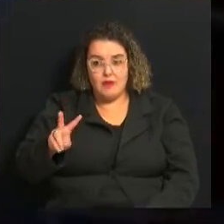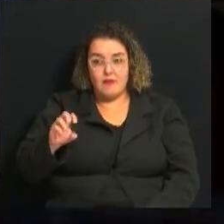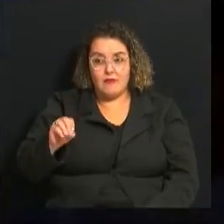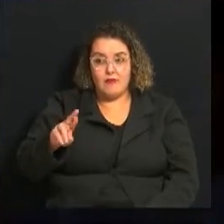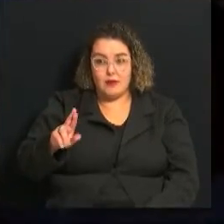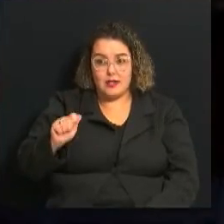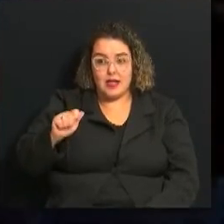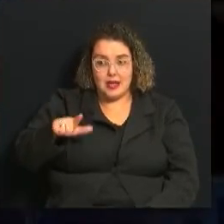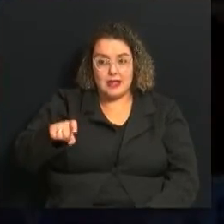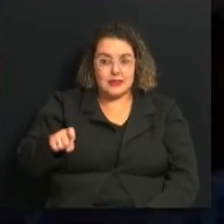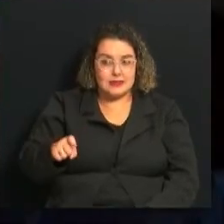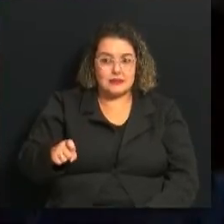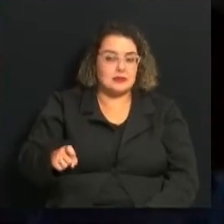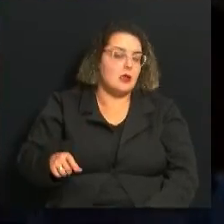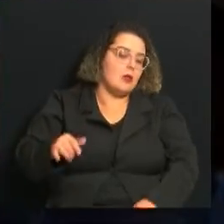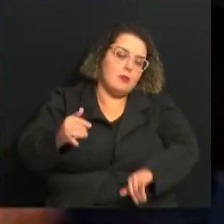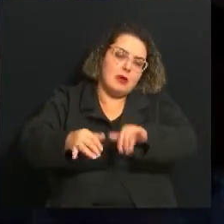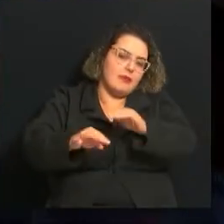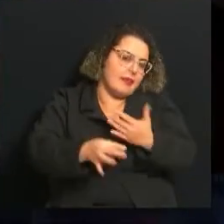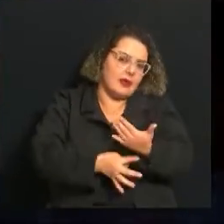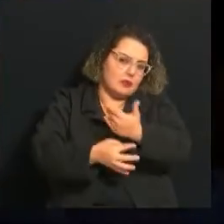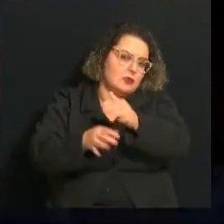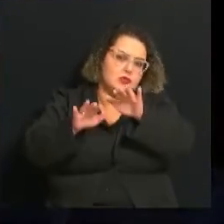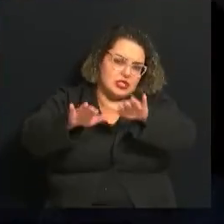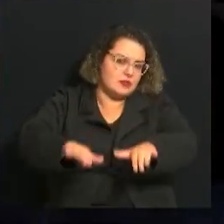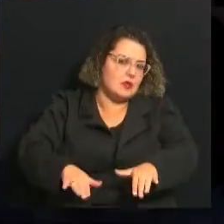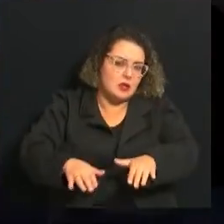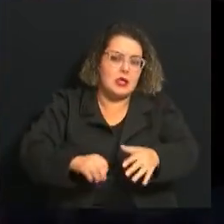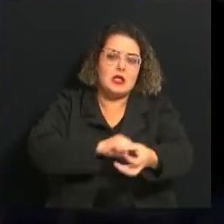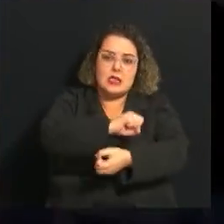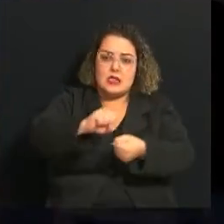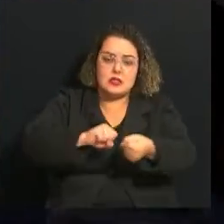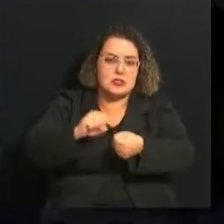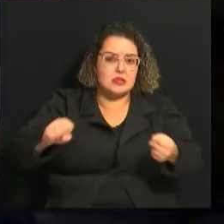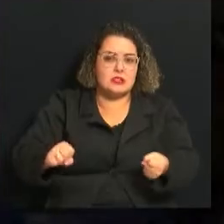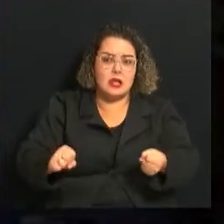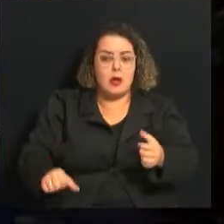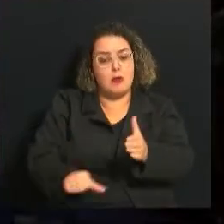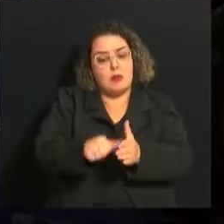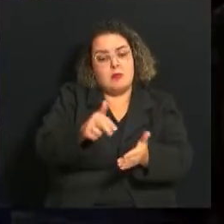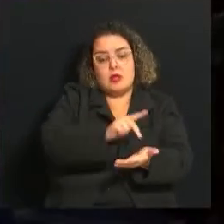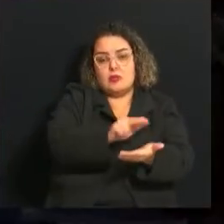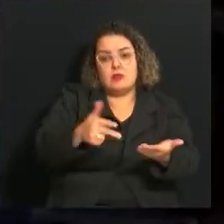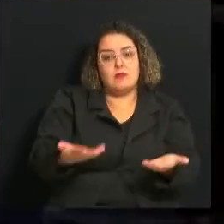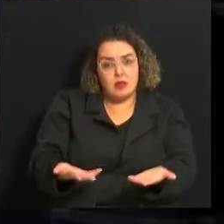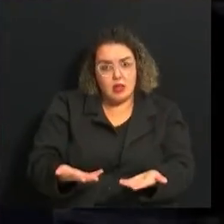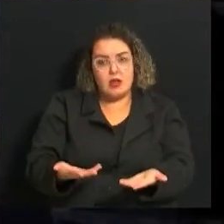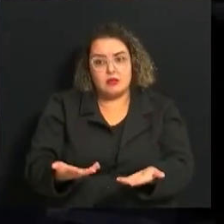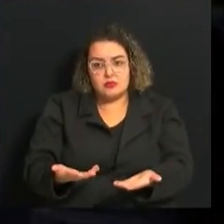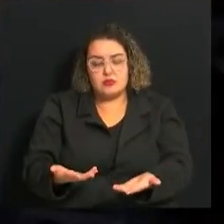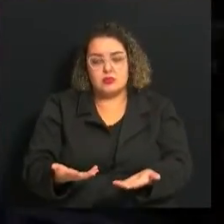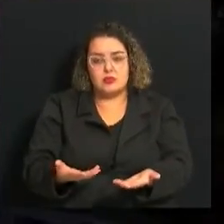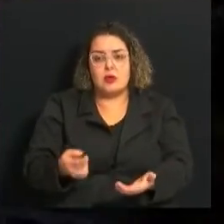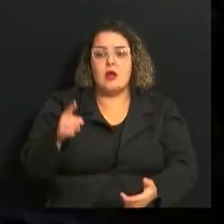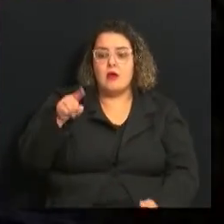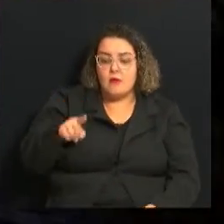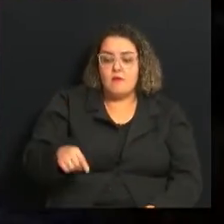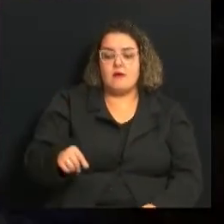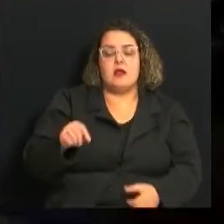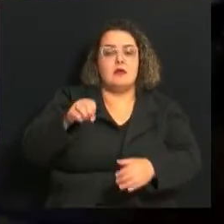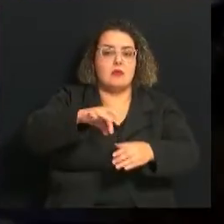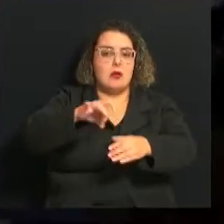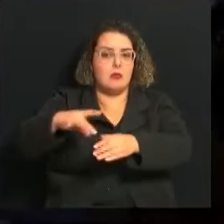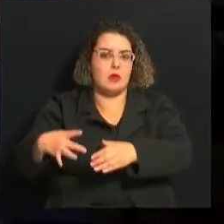tecnologia que veio para ficar, porque ela traz sustentabilidade. A gente entende que o biofertilizante faz com que a planta aproveite